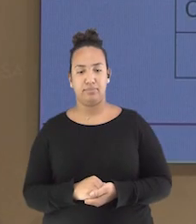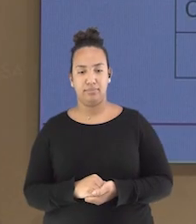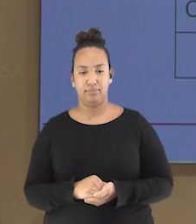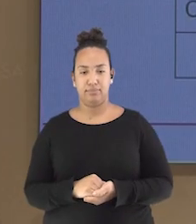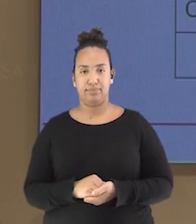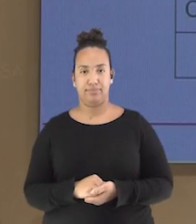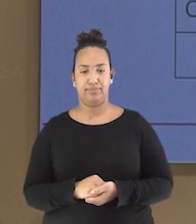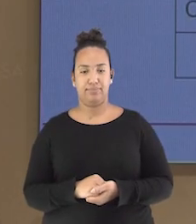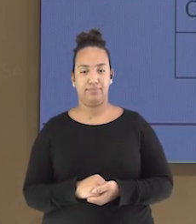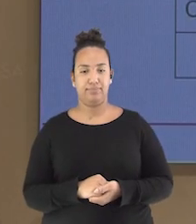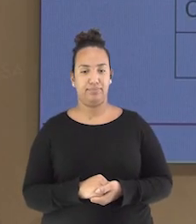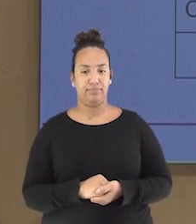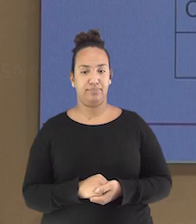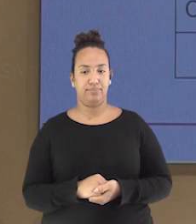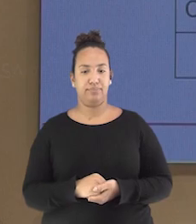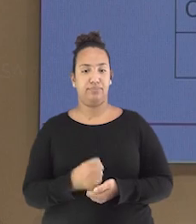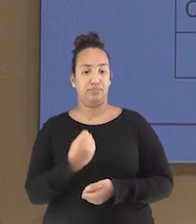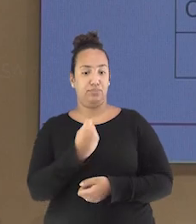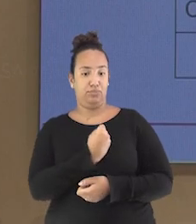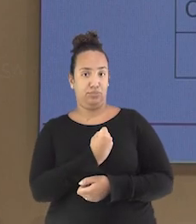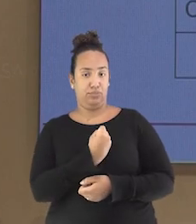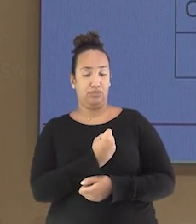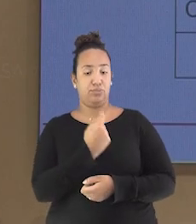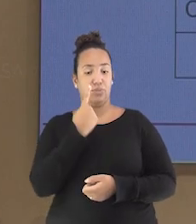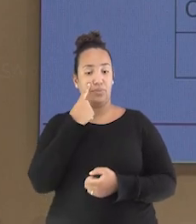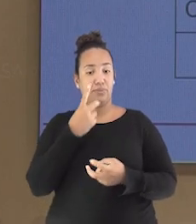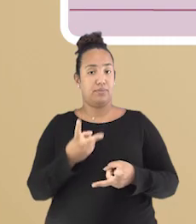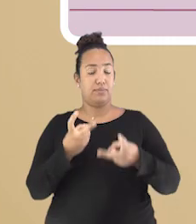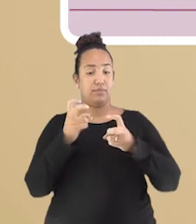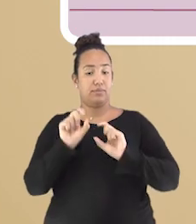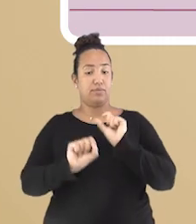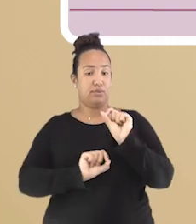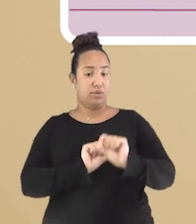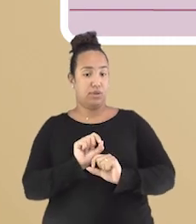Nesse número, João vai perceber que ele é formado